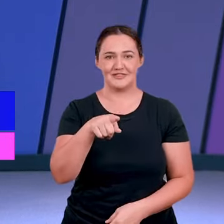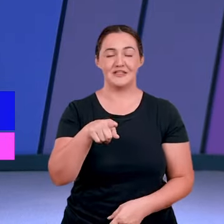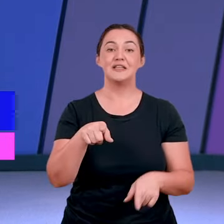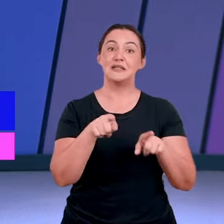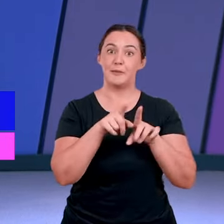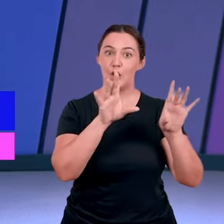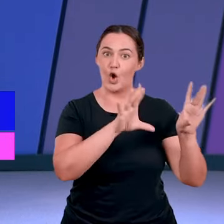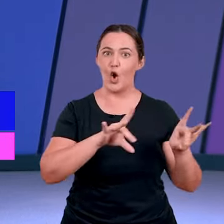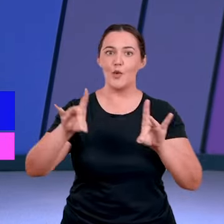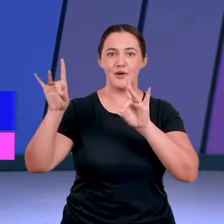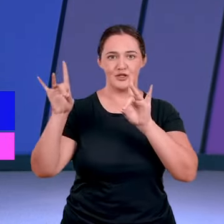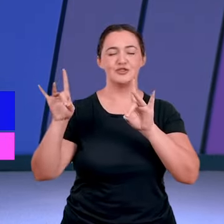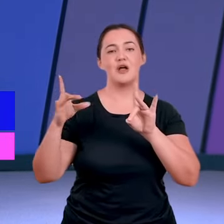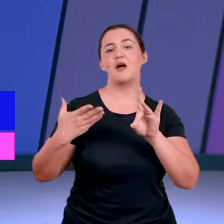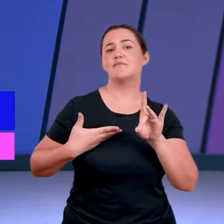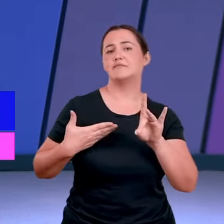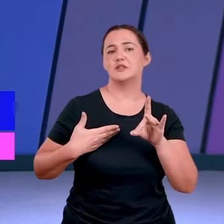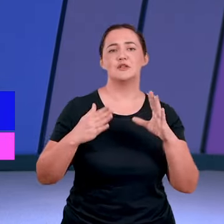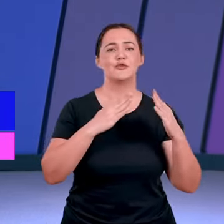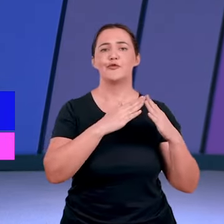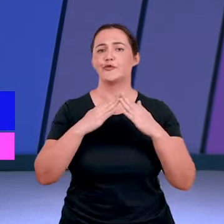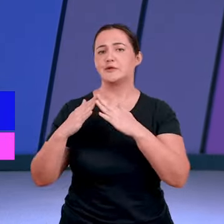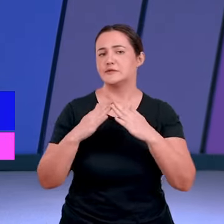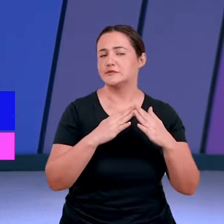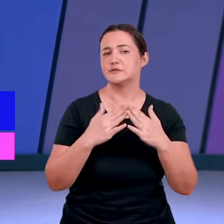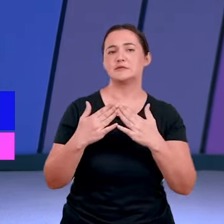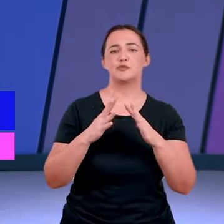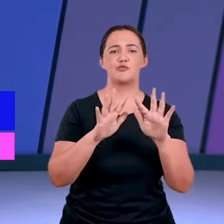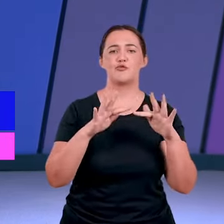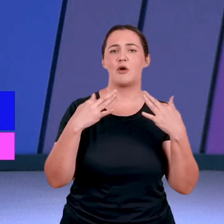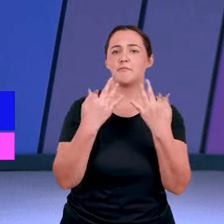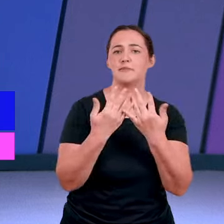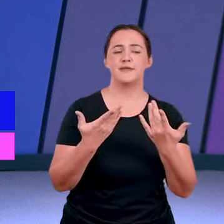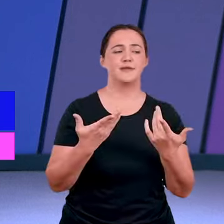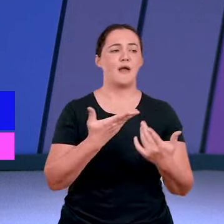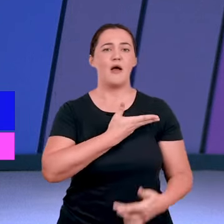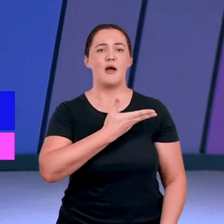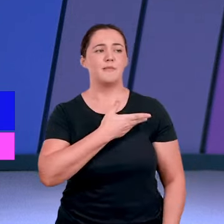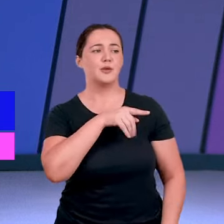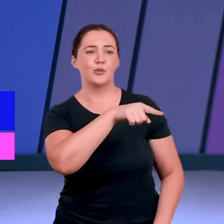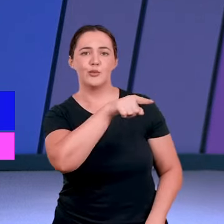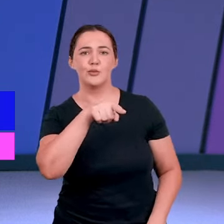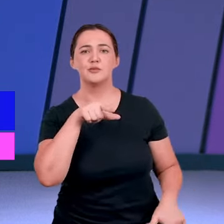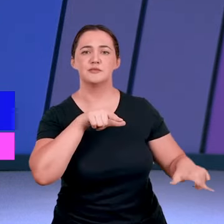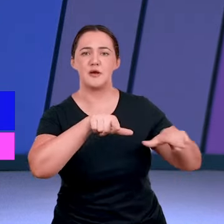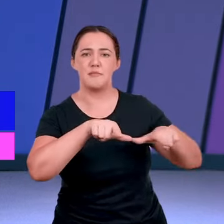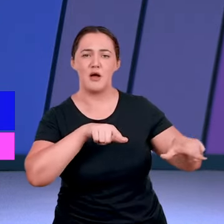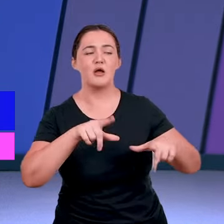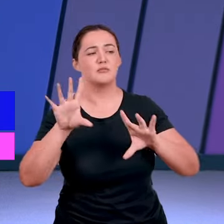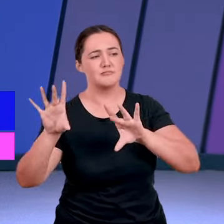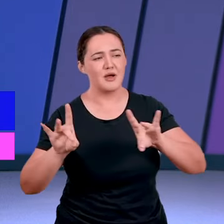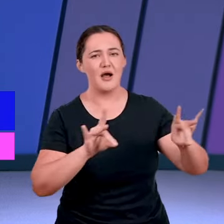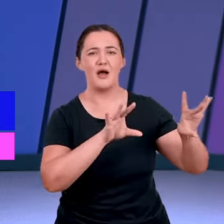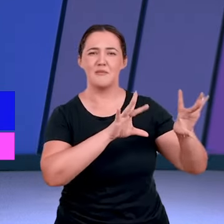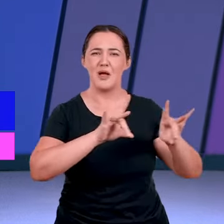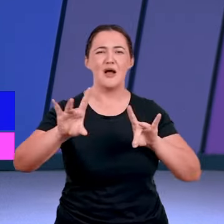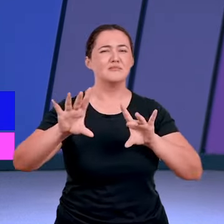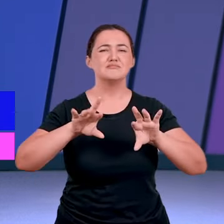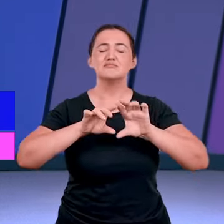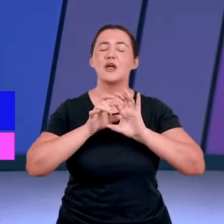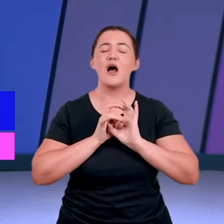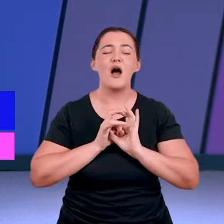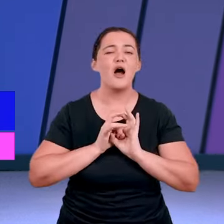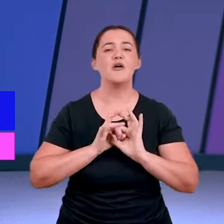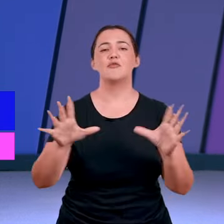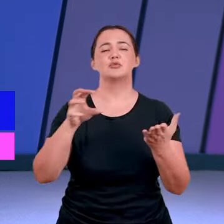E também lembra de compartilhar esse material. Manda para o seu amigo, para o seu vizinho, para os seus colegas de trabalho. Aproveita, muitas vezes, os contatos